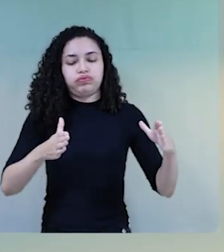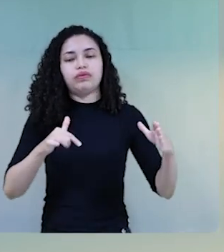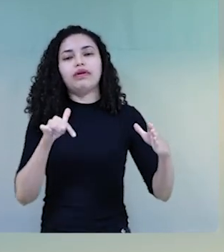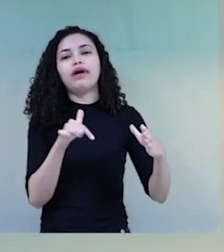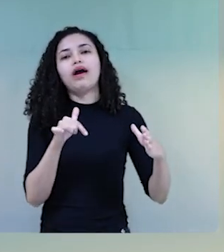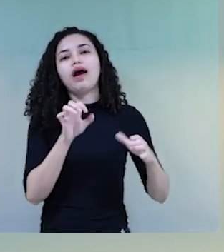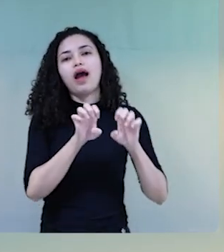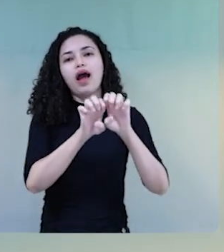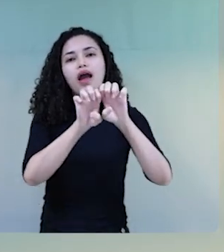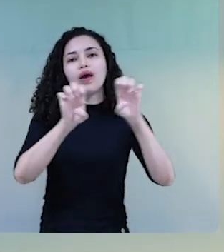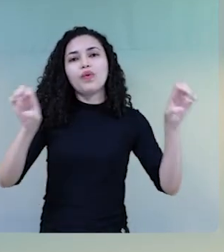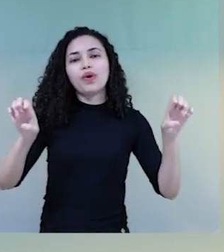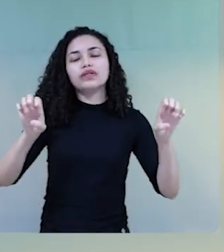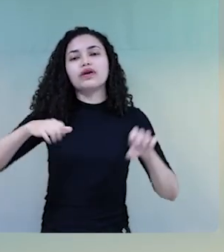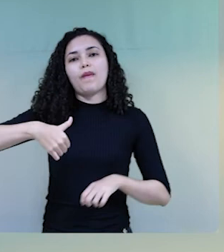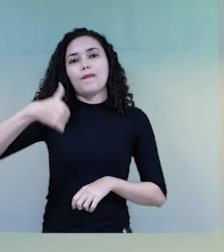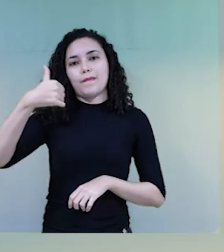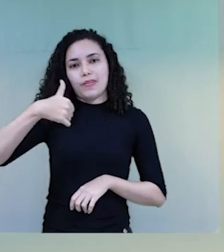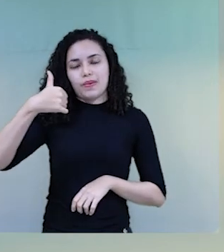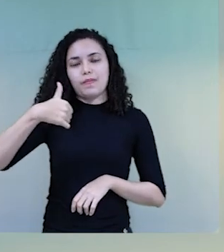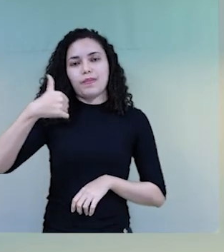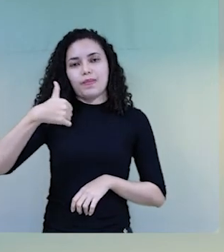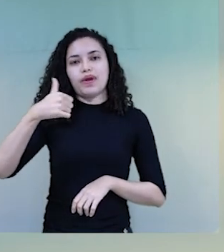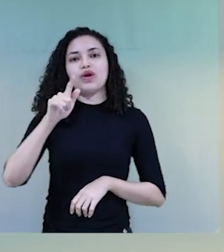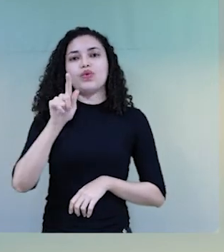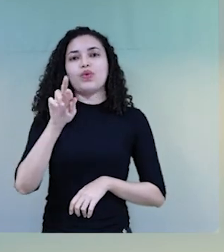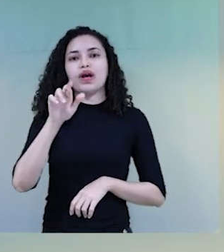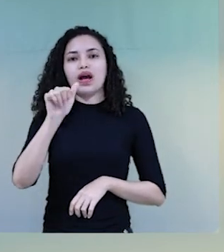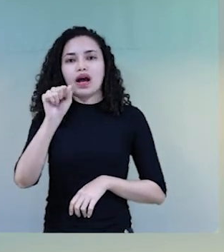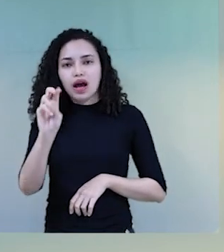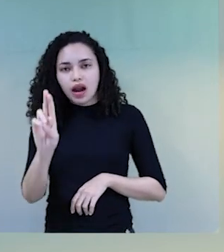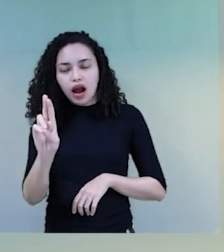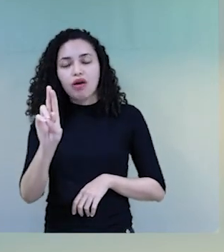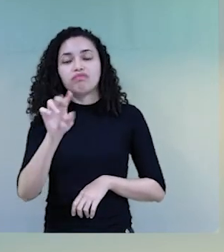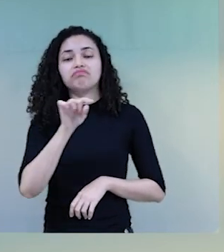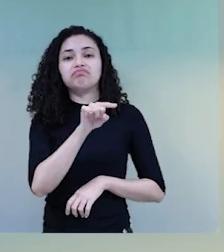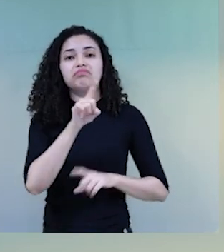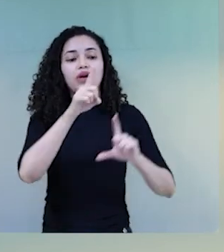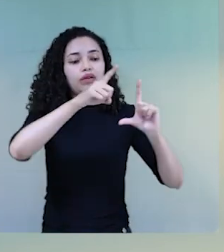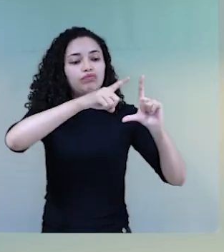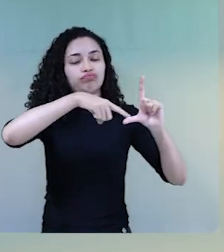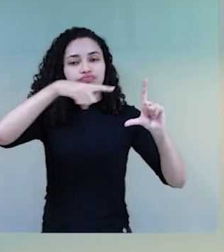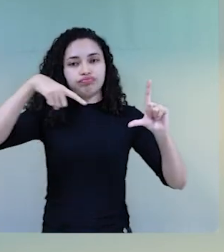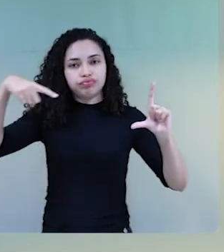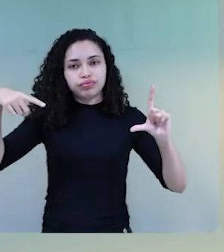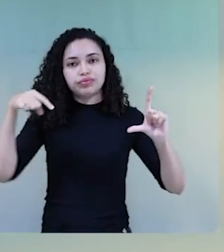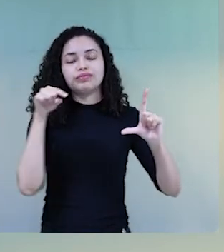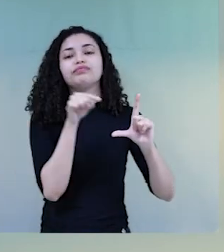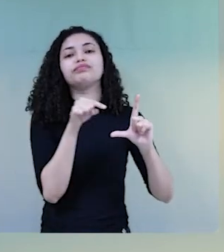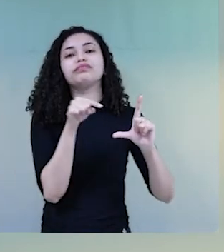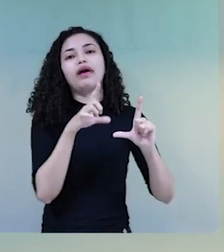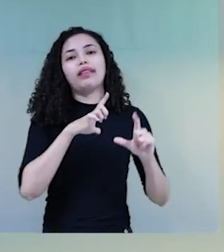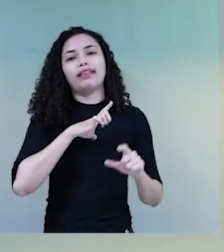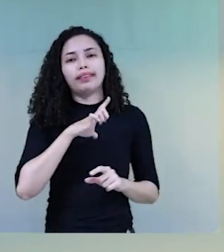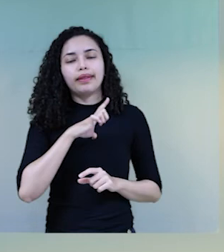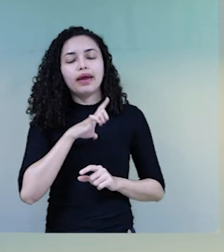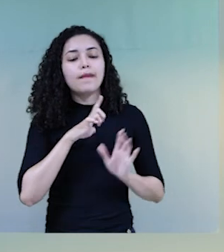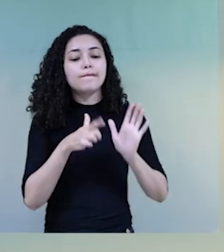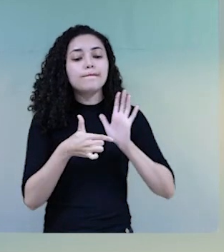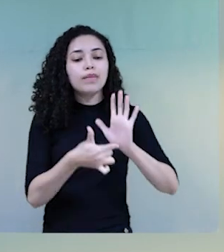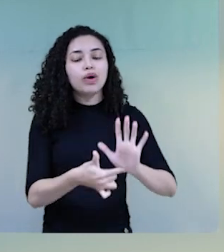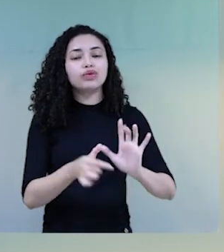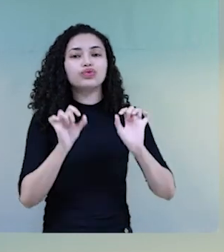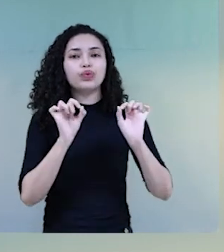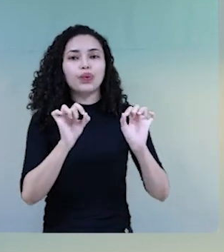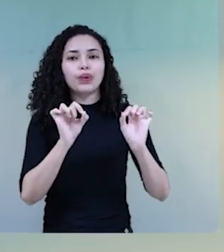primeiro grau, a gente pode justamente estabelecer o quê? Esse gráficozinho bem aqui. Tá? Então, a gente tem esse gráficozinho que mostra o